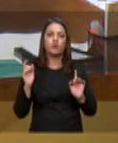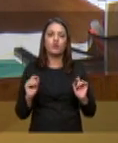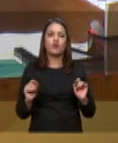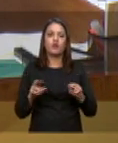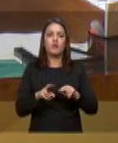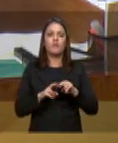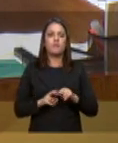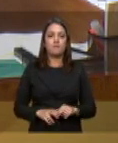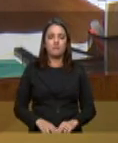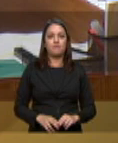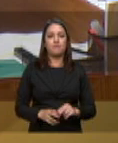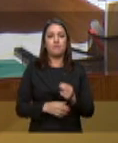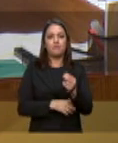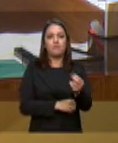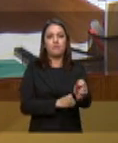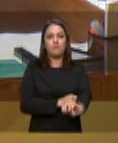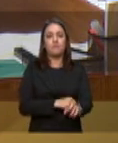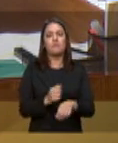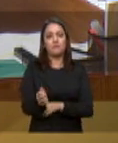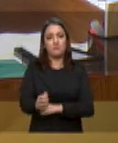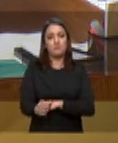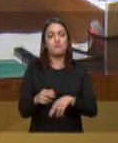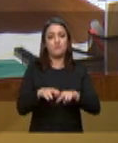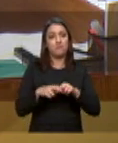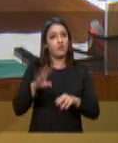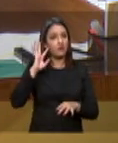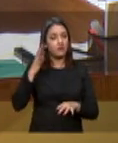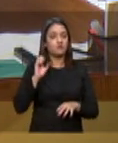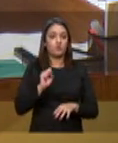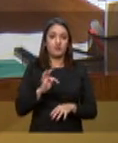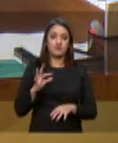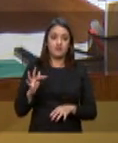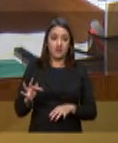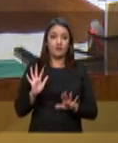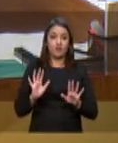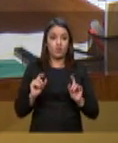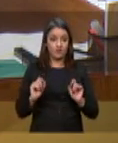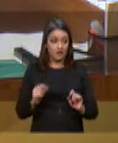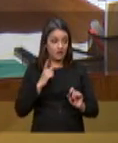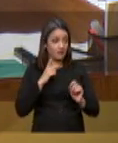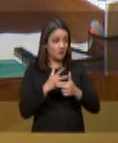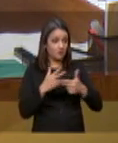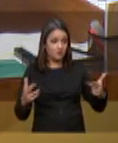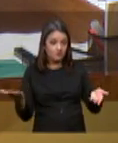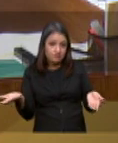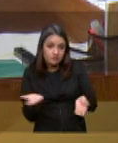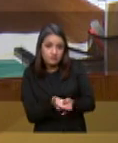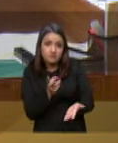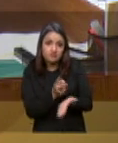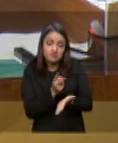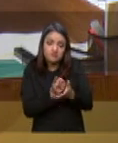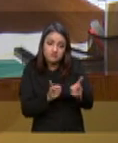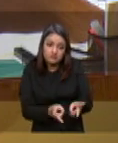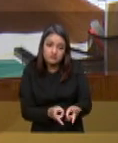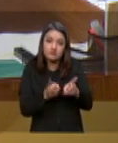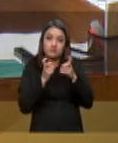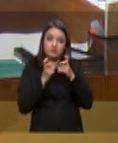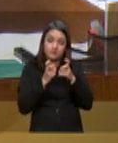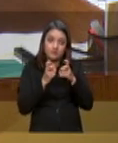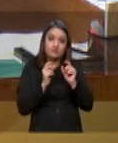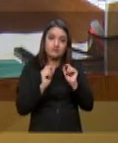da orientação formulada por essa Corte. É dizer, levando em conta as particularidades do caso concreto, tem-se verificado, em nome